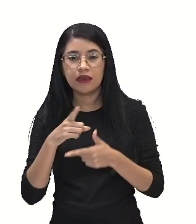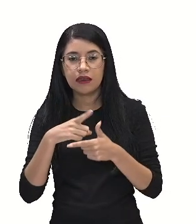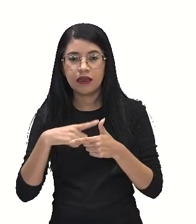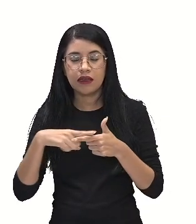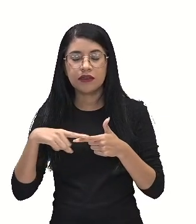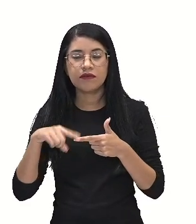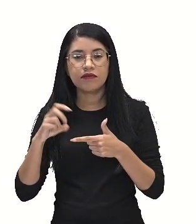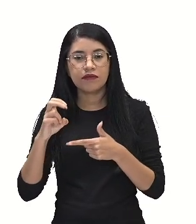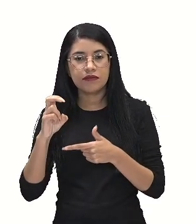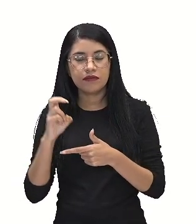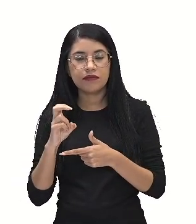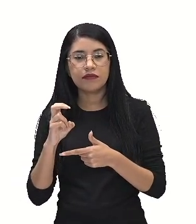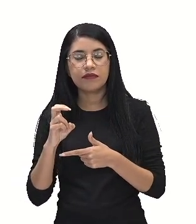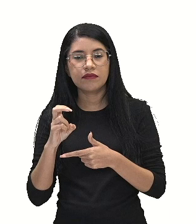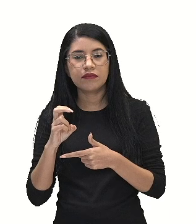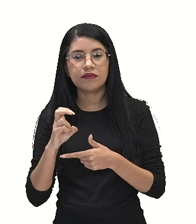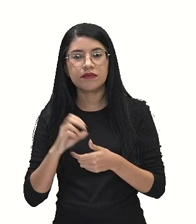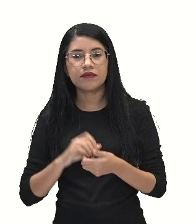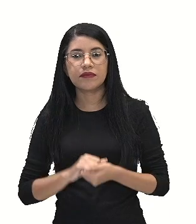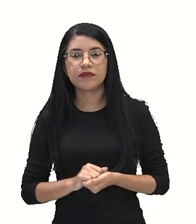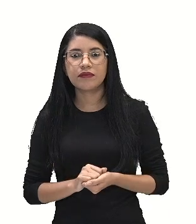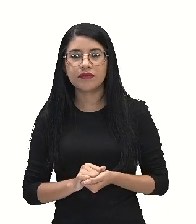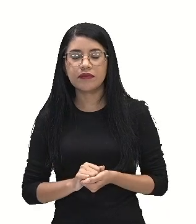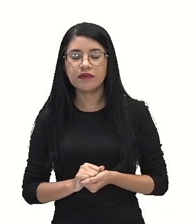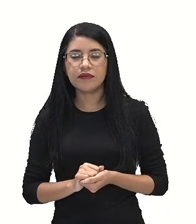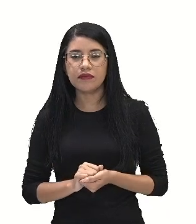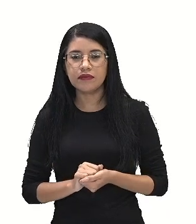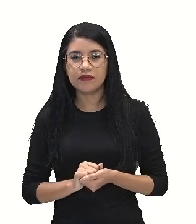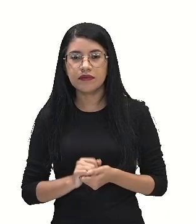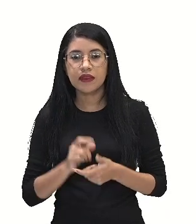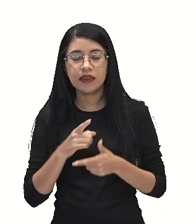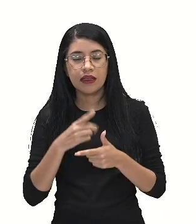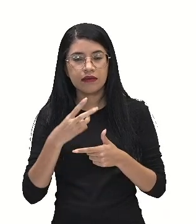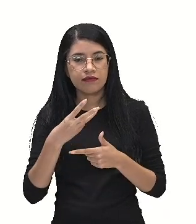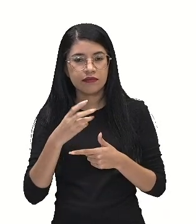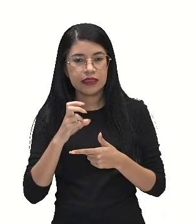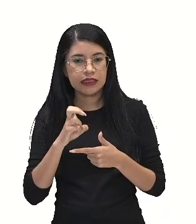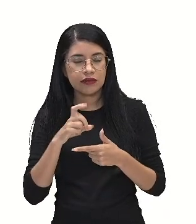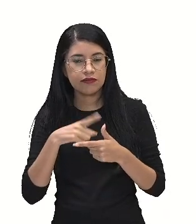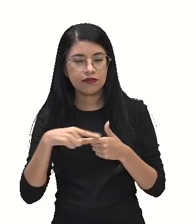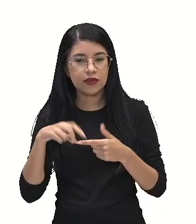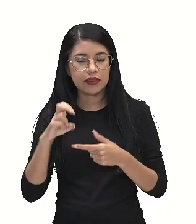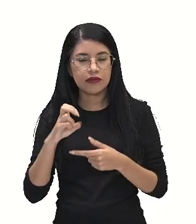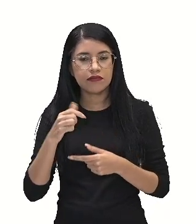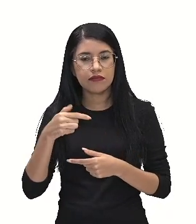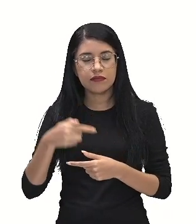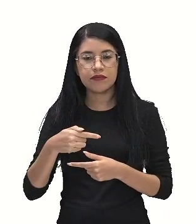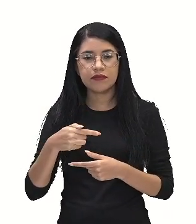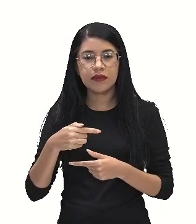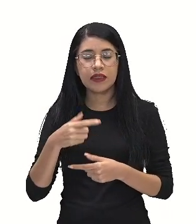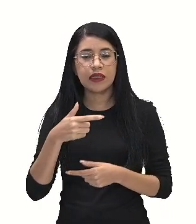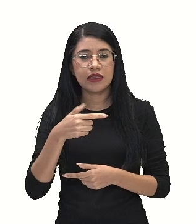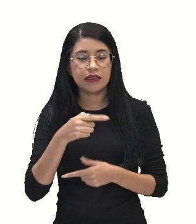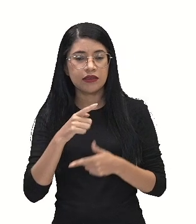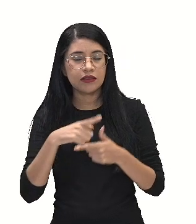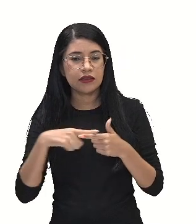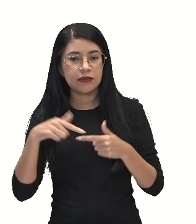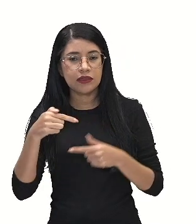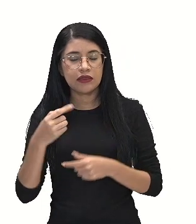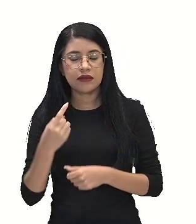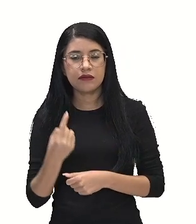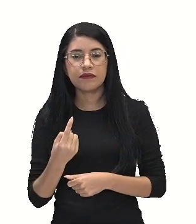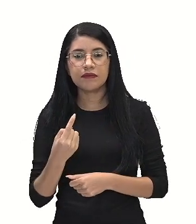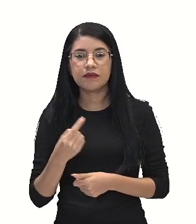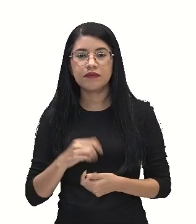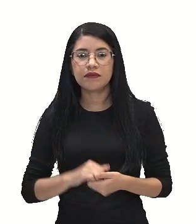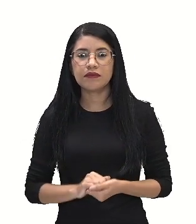continuar dividido por 5, né? Porque aqui ainda é possível. 35 por 5 dá 7. e 7 dividido para 7 dá 1,